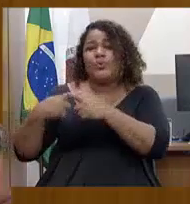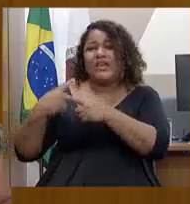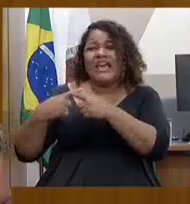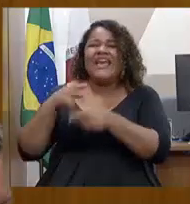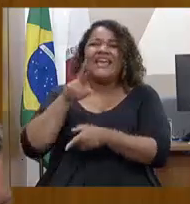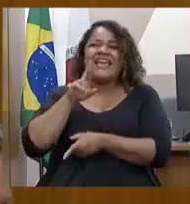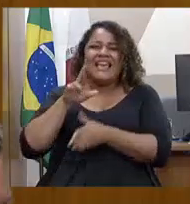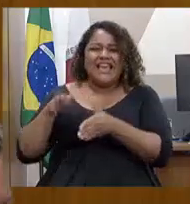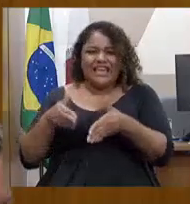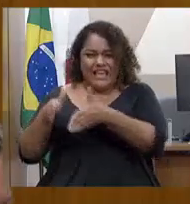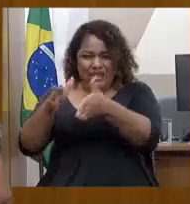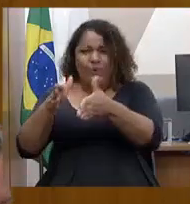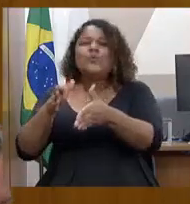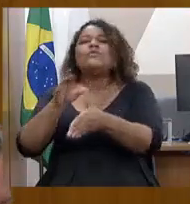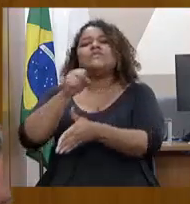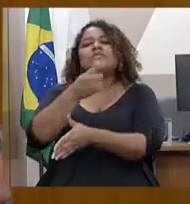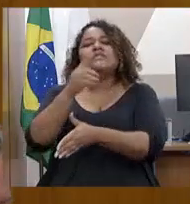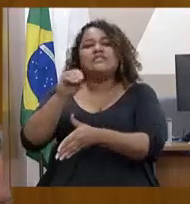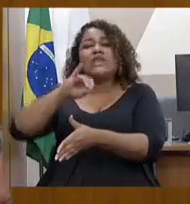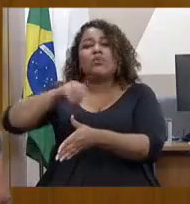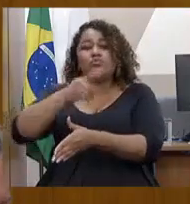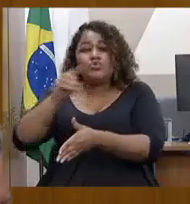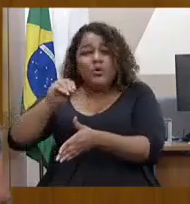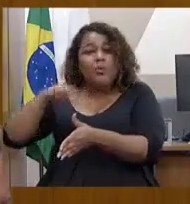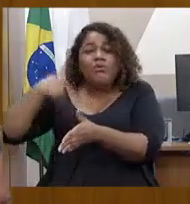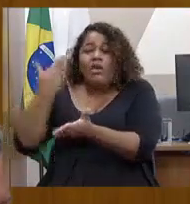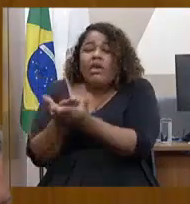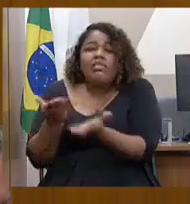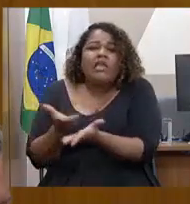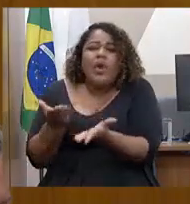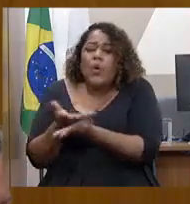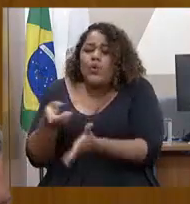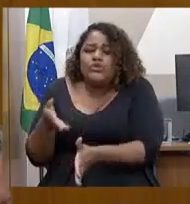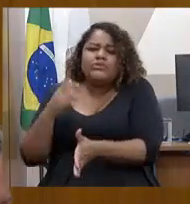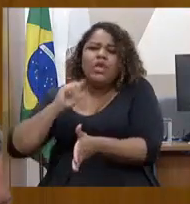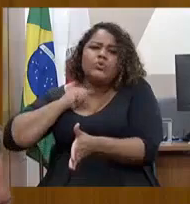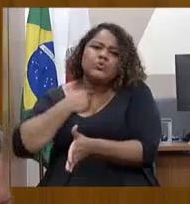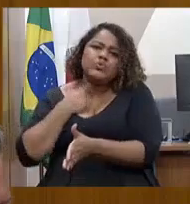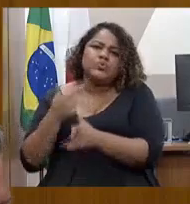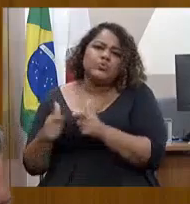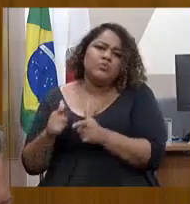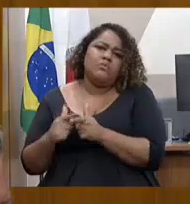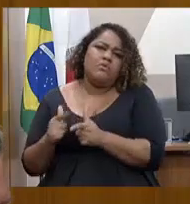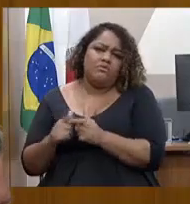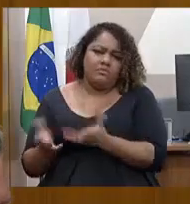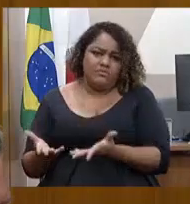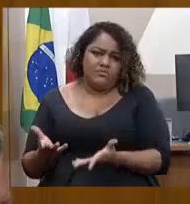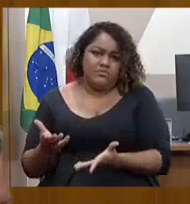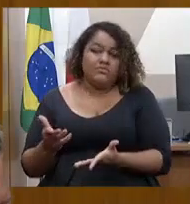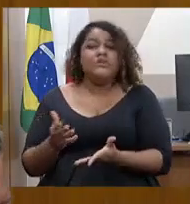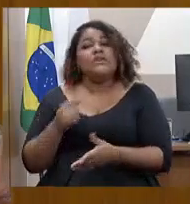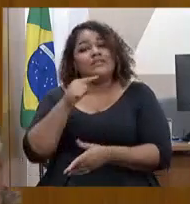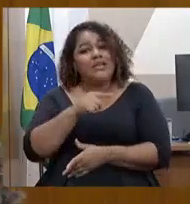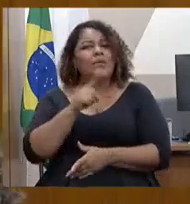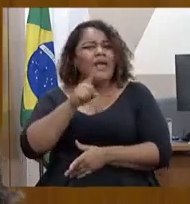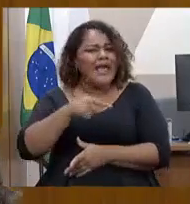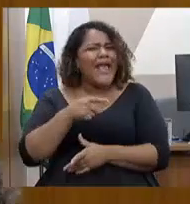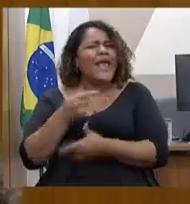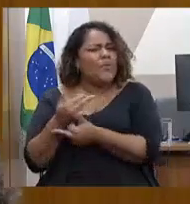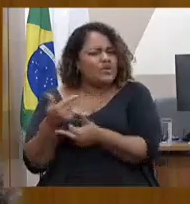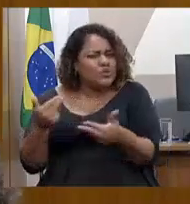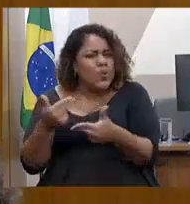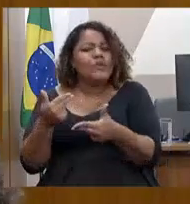até hoje tem problema né então assim Acho que esse é um dos crimes assim do setor mineral que a gente fala pouco dele